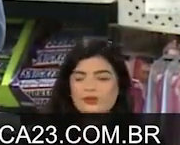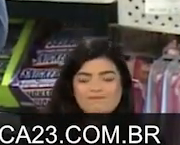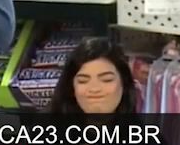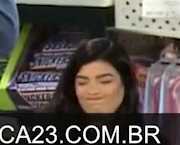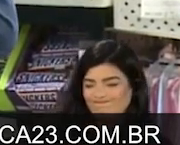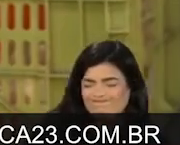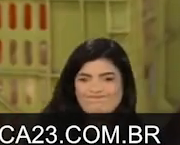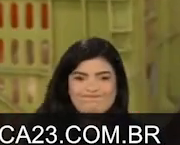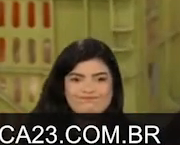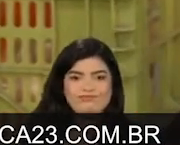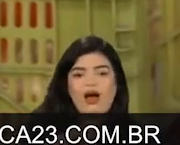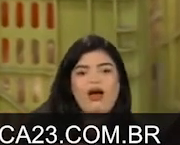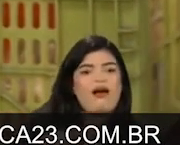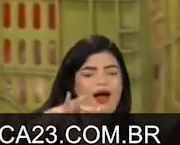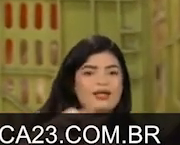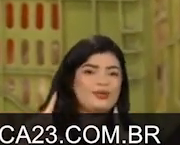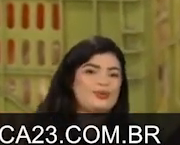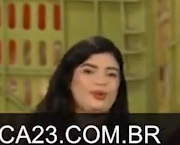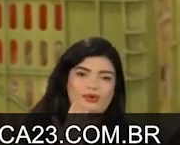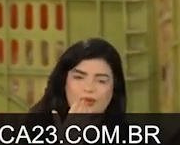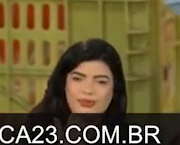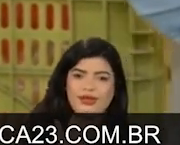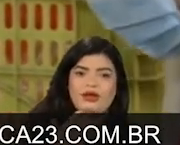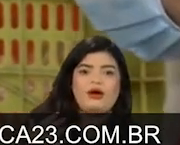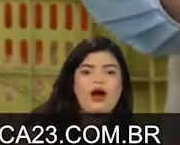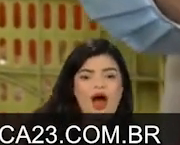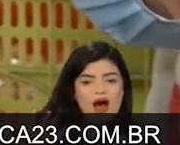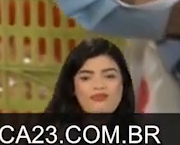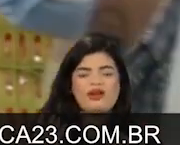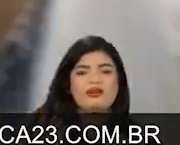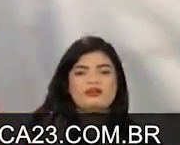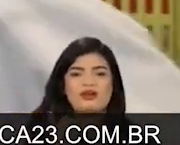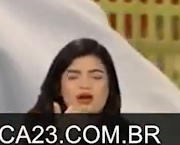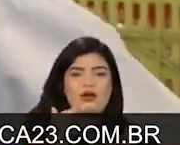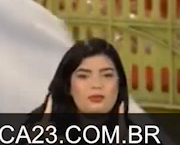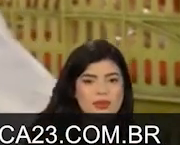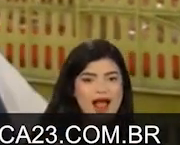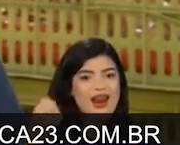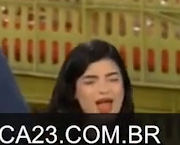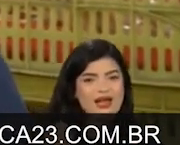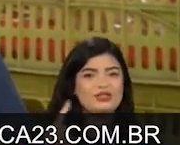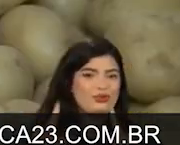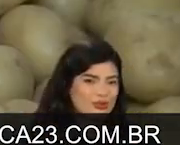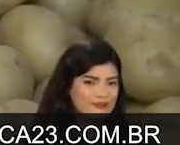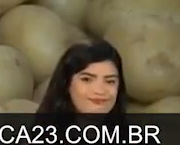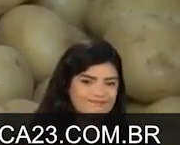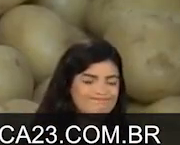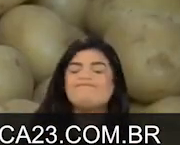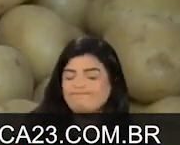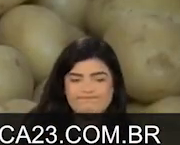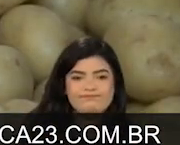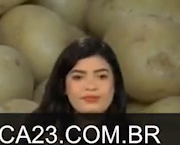fora. Carne eu consumi menos, legumes menos, leite menos e aí por diante.